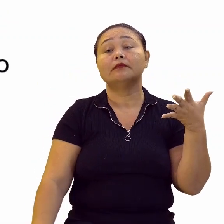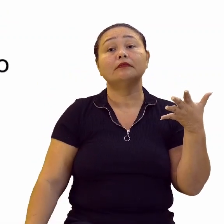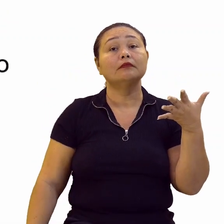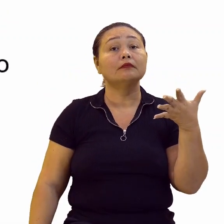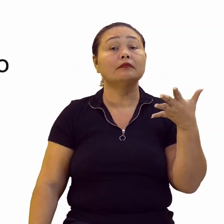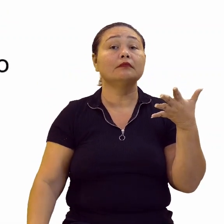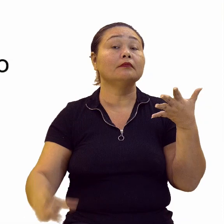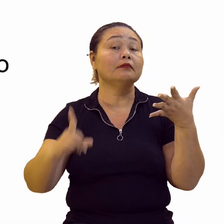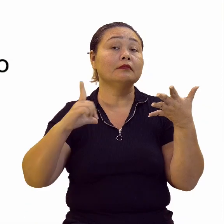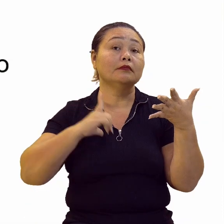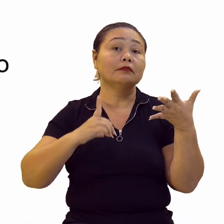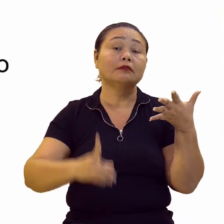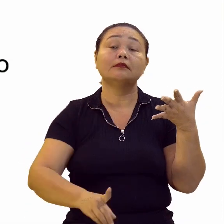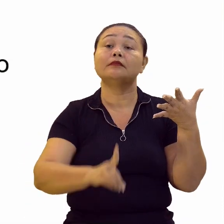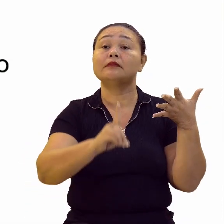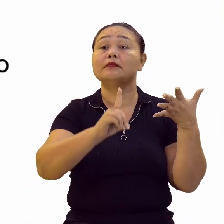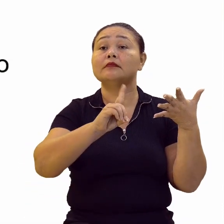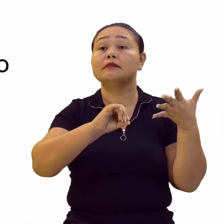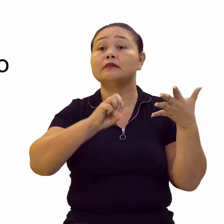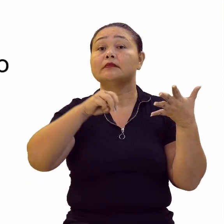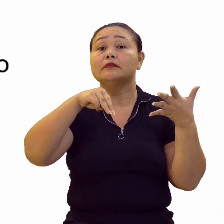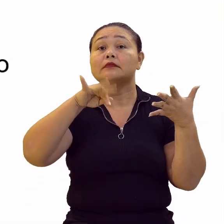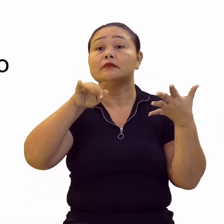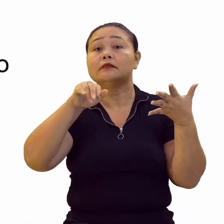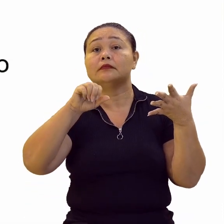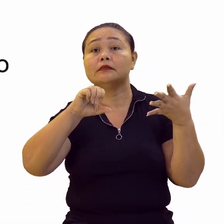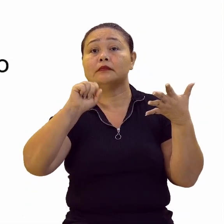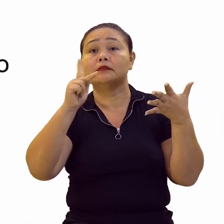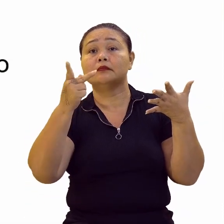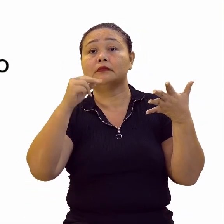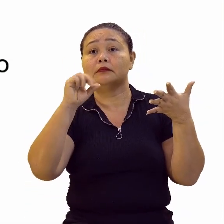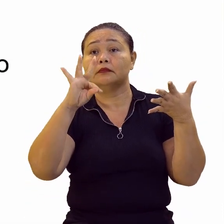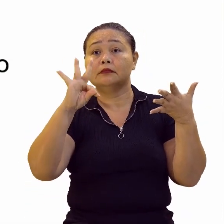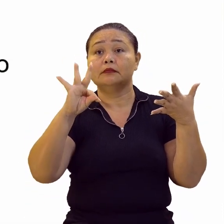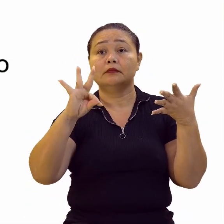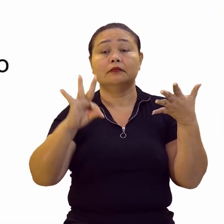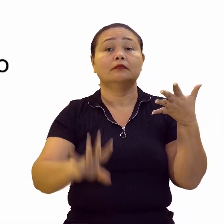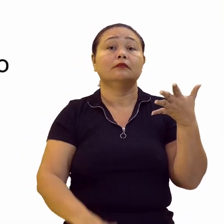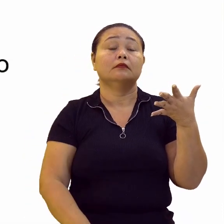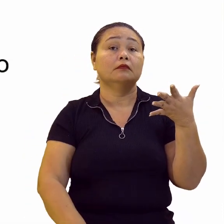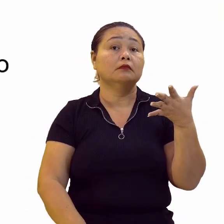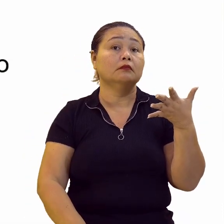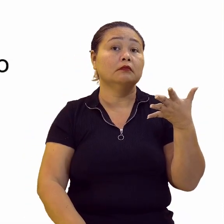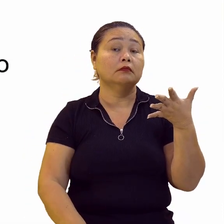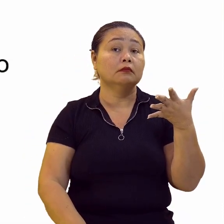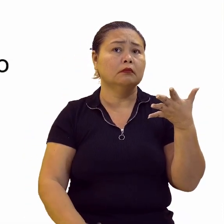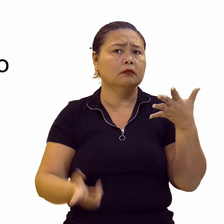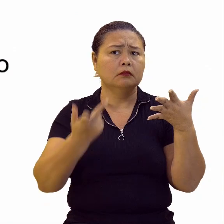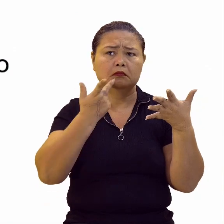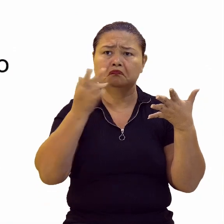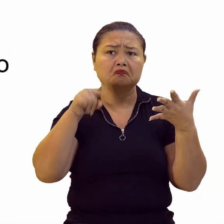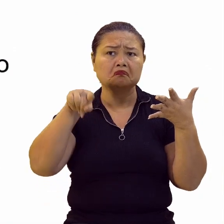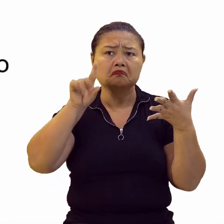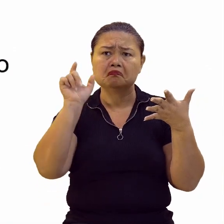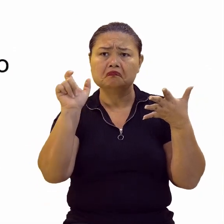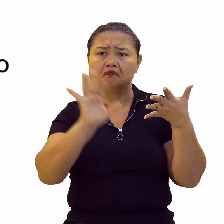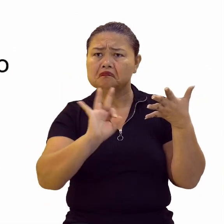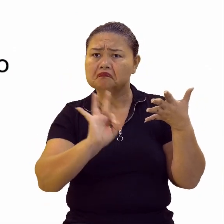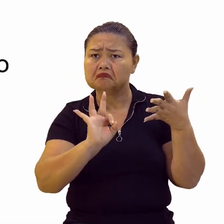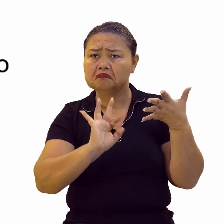Então nós temos aqui dismorfia do Snapchat. Prof, nunca nem ouvi falar sobre